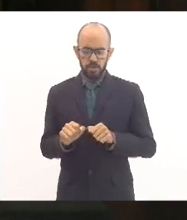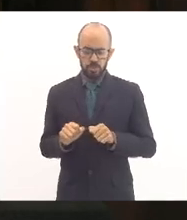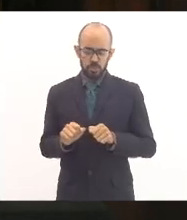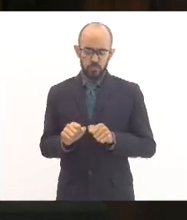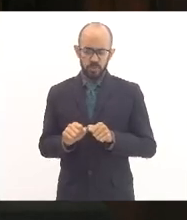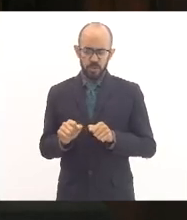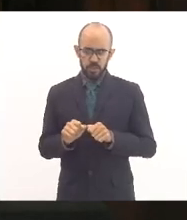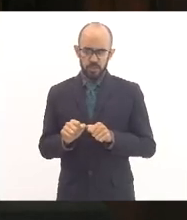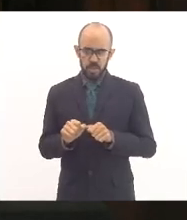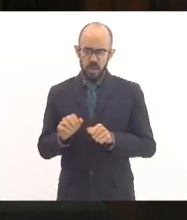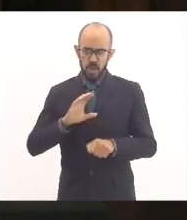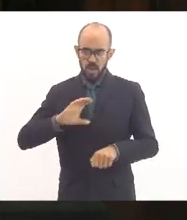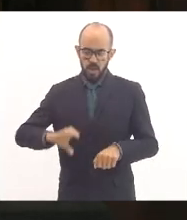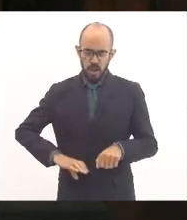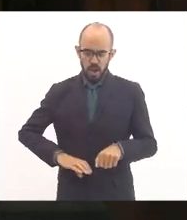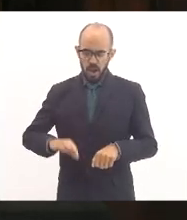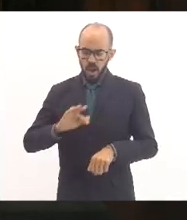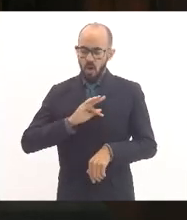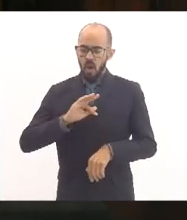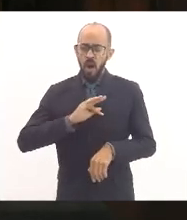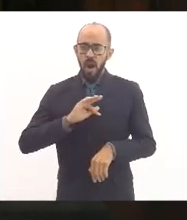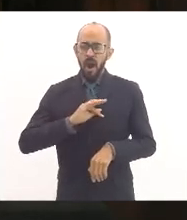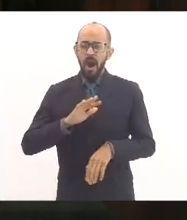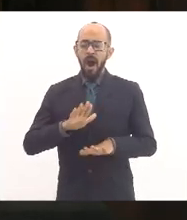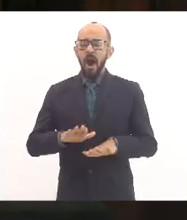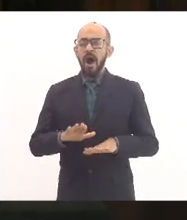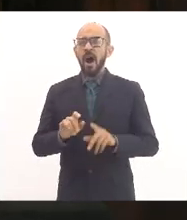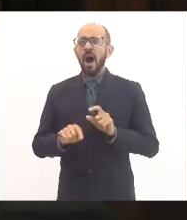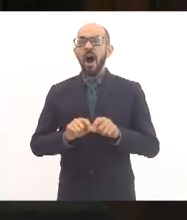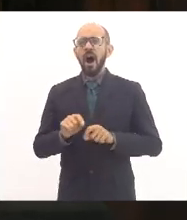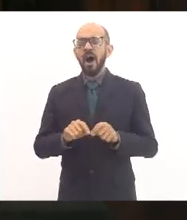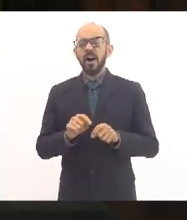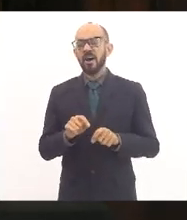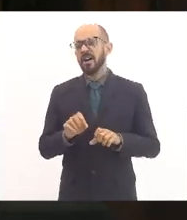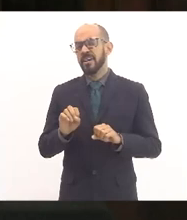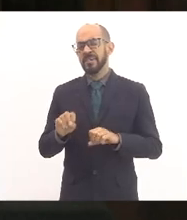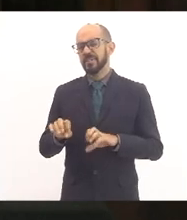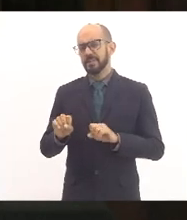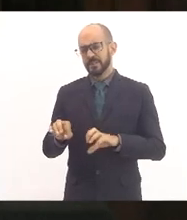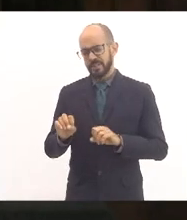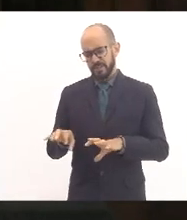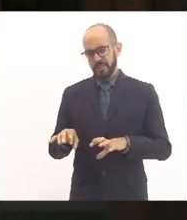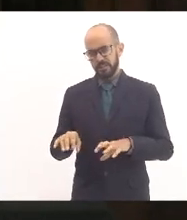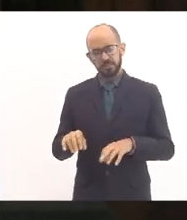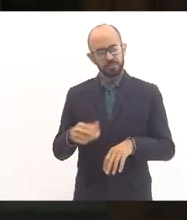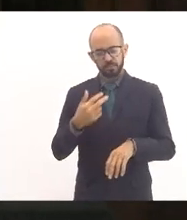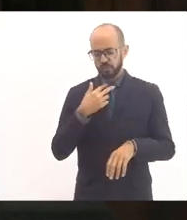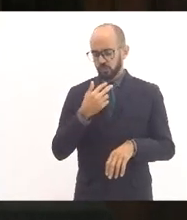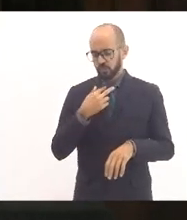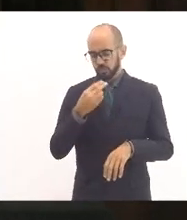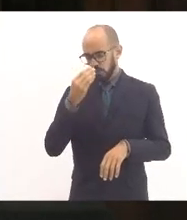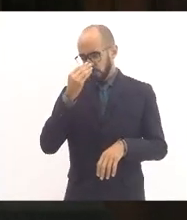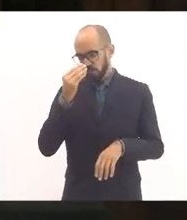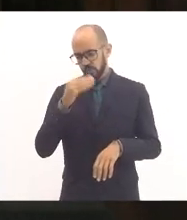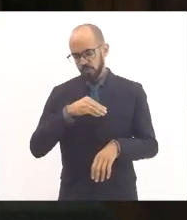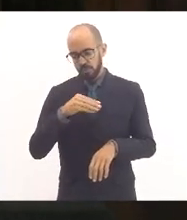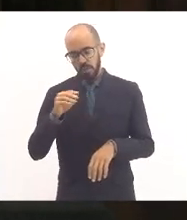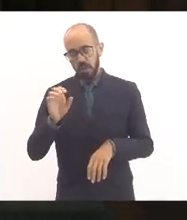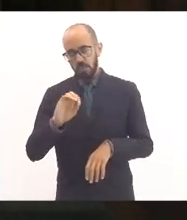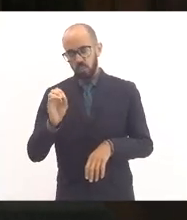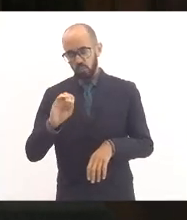acesso do cidadão e do policial mas educação eu acho que a gente não pode negar a ninguém